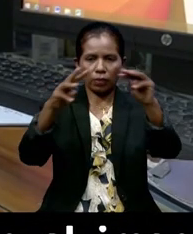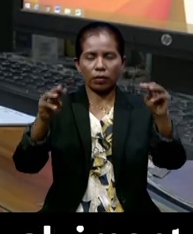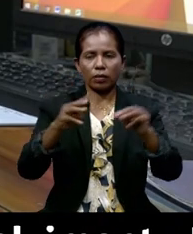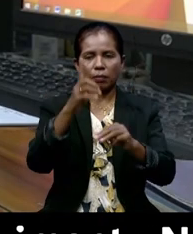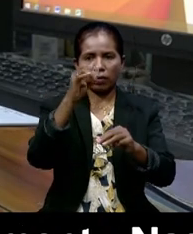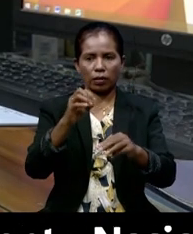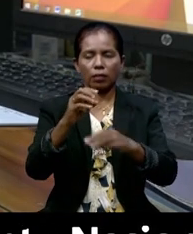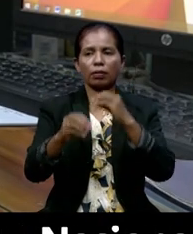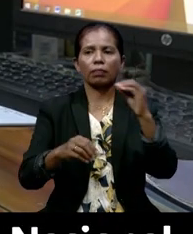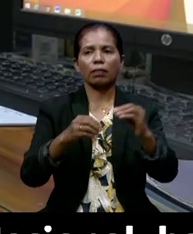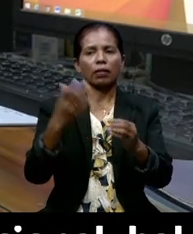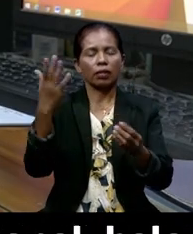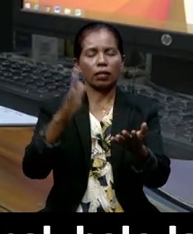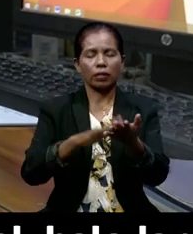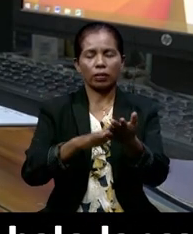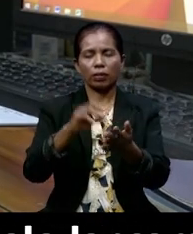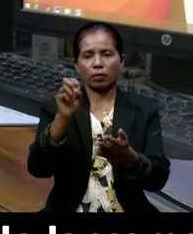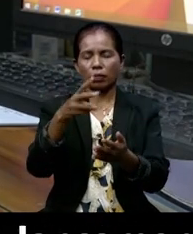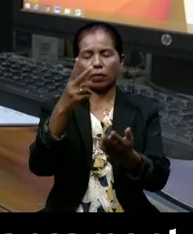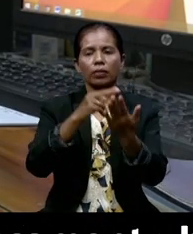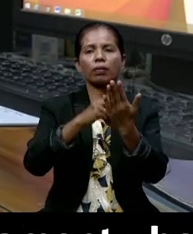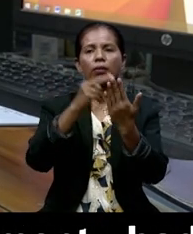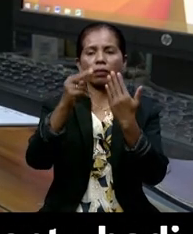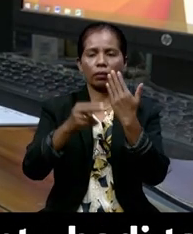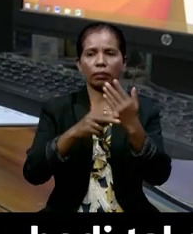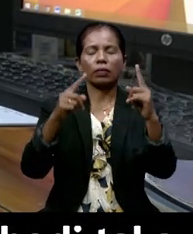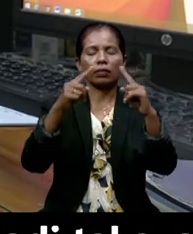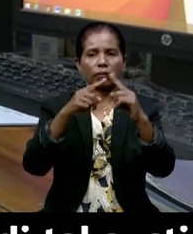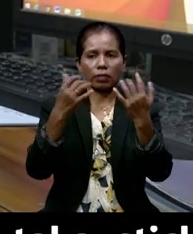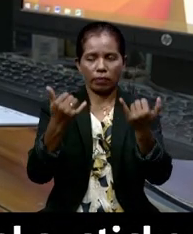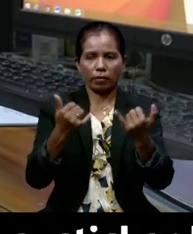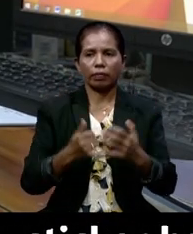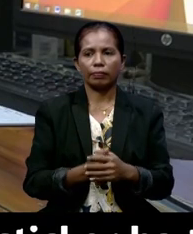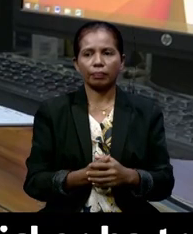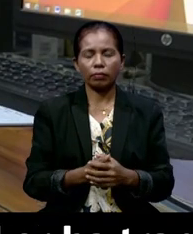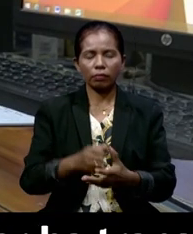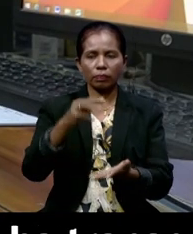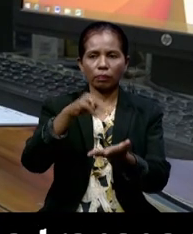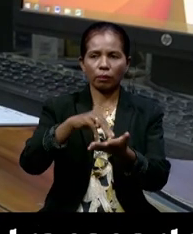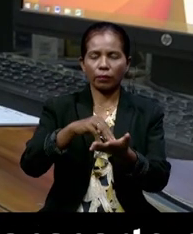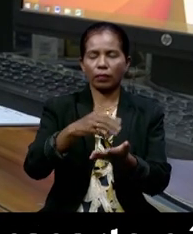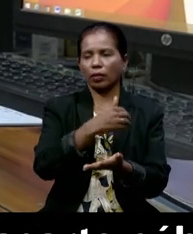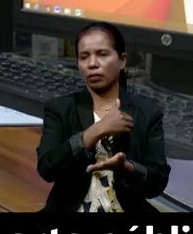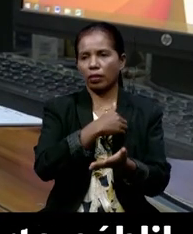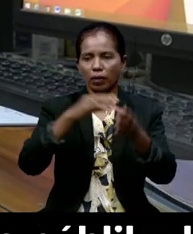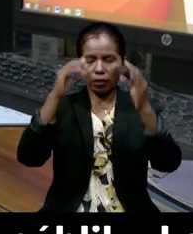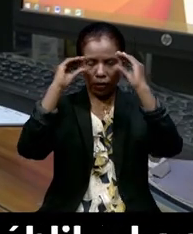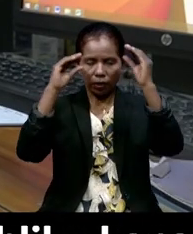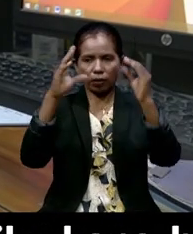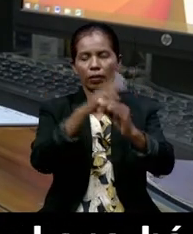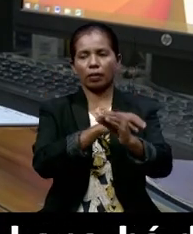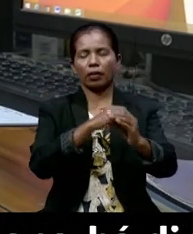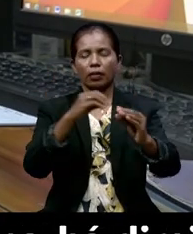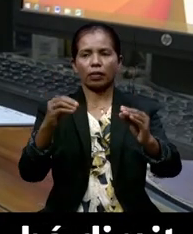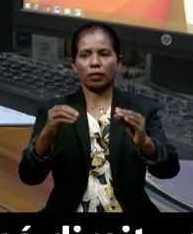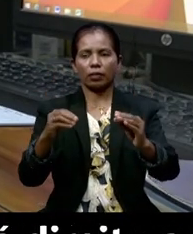Kata, e a Escola Secundária 12 de Novembro, to agora, matéria de neve se dá o canurin, maka temas de literatura